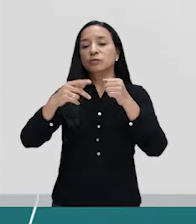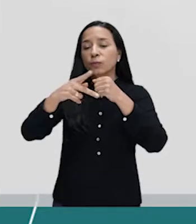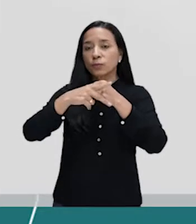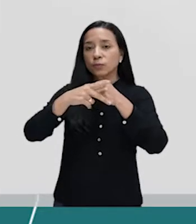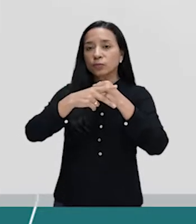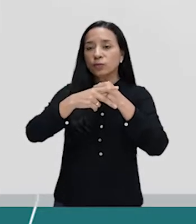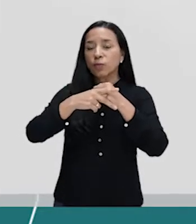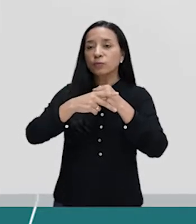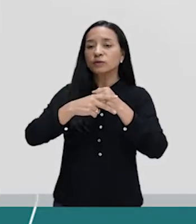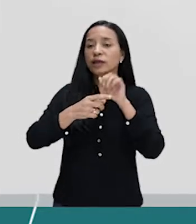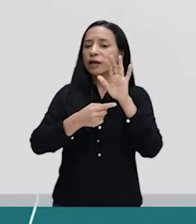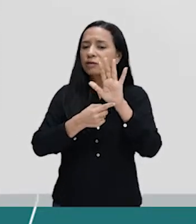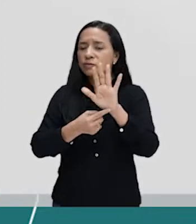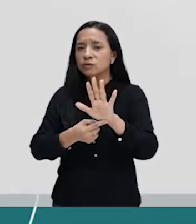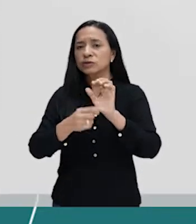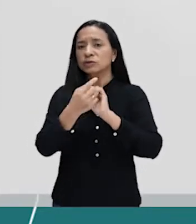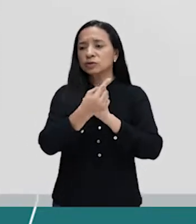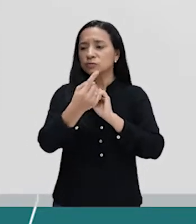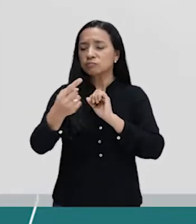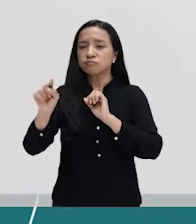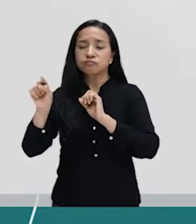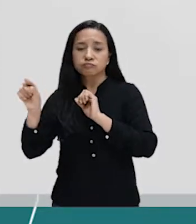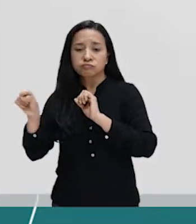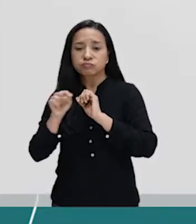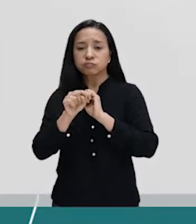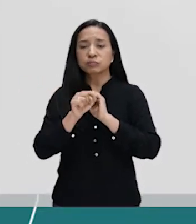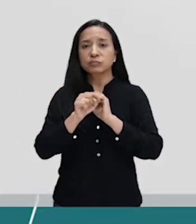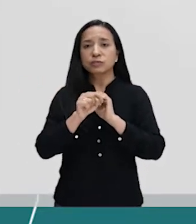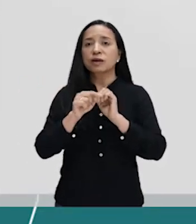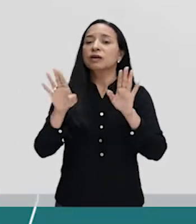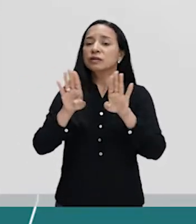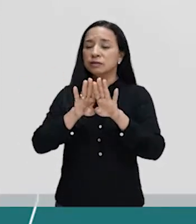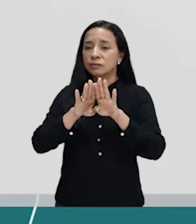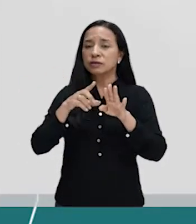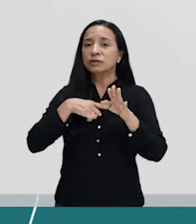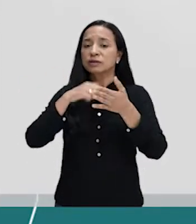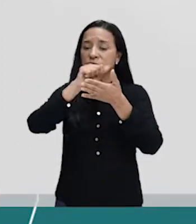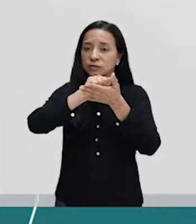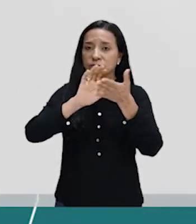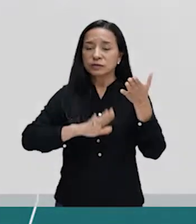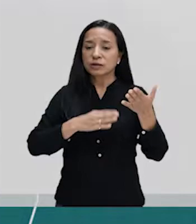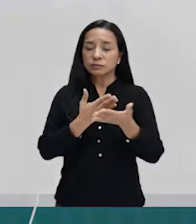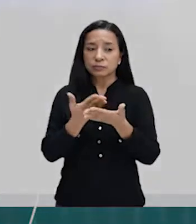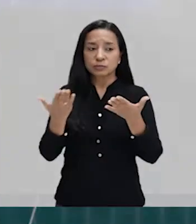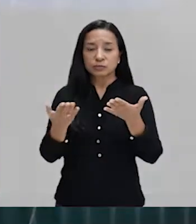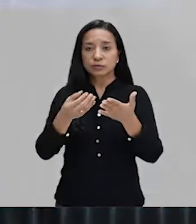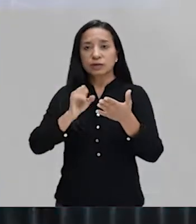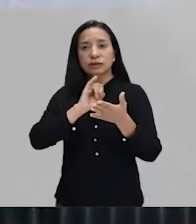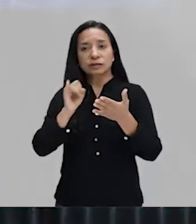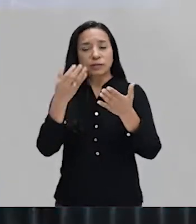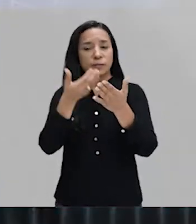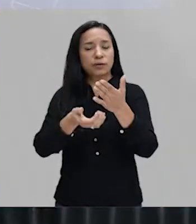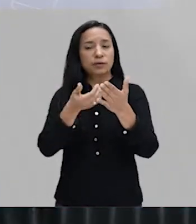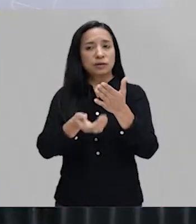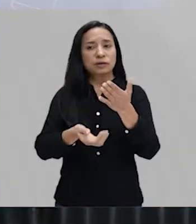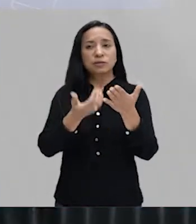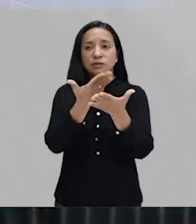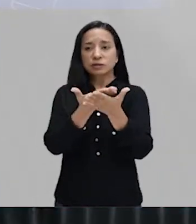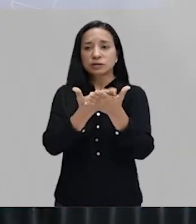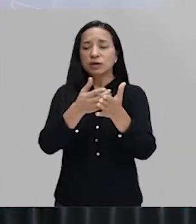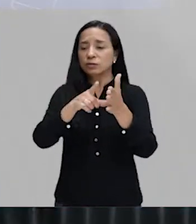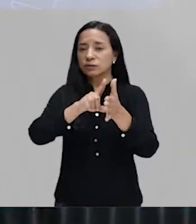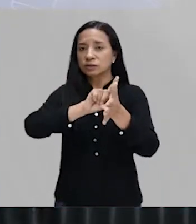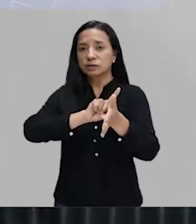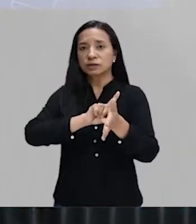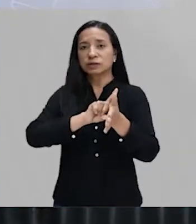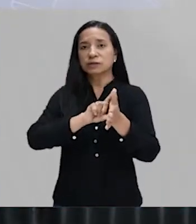e separei também alguns exercícios para vocês. Se vocês perderam as aulas anteriores, só ir lá na plataforma Gonçalves Dias,